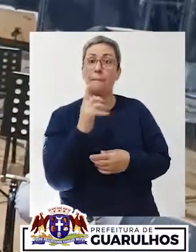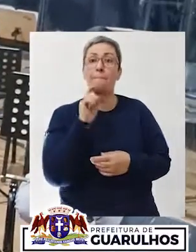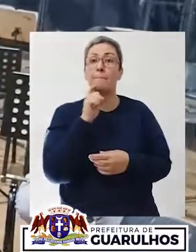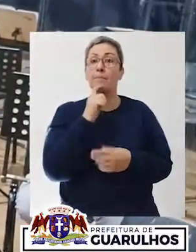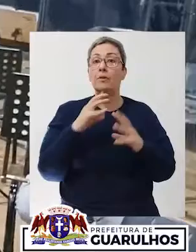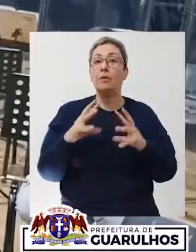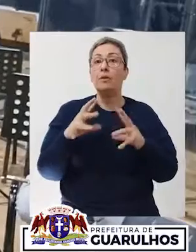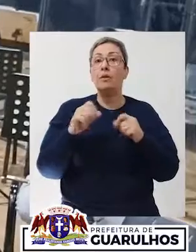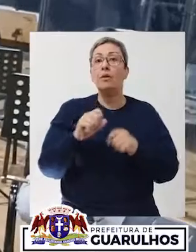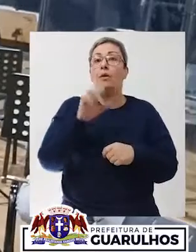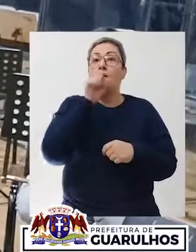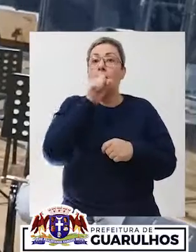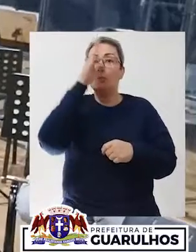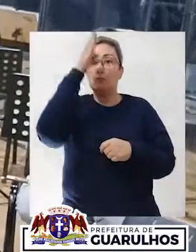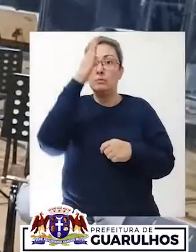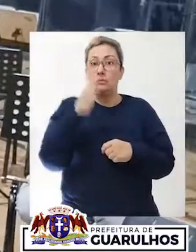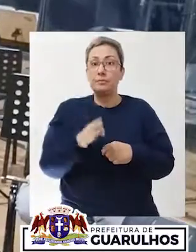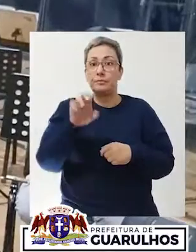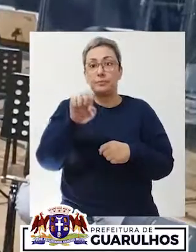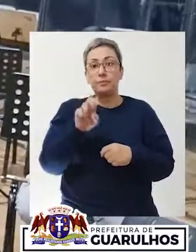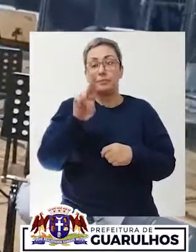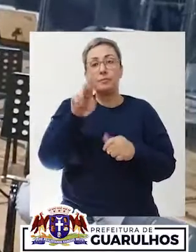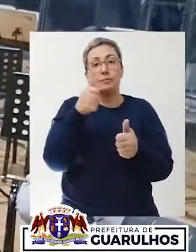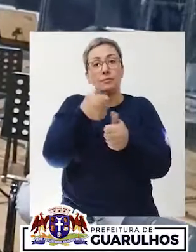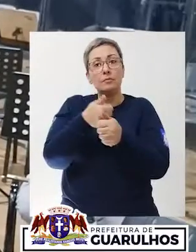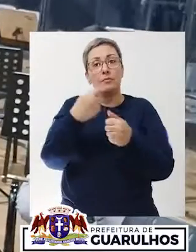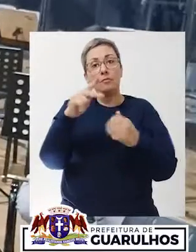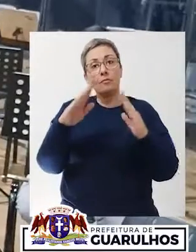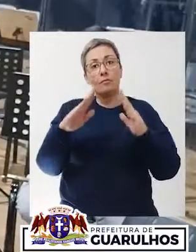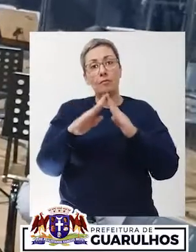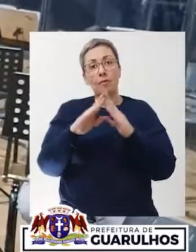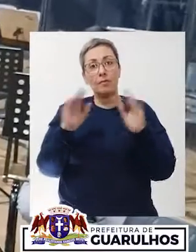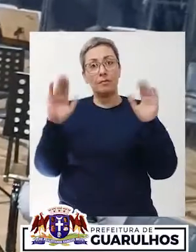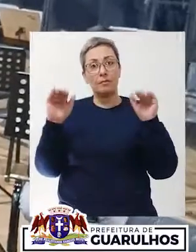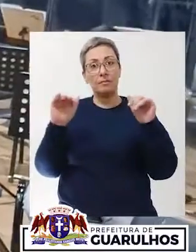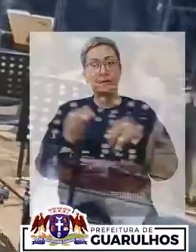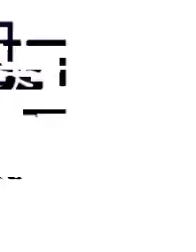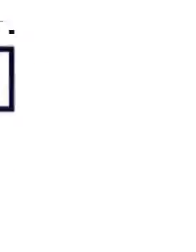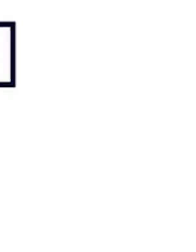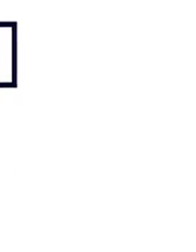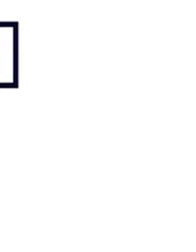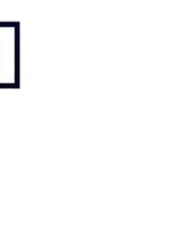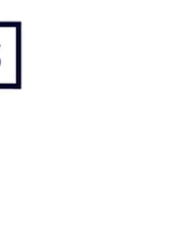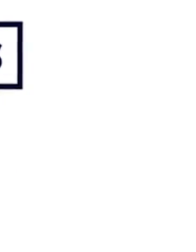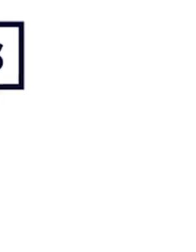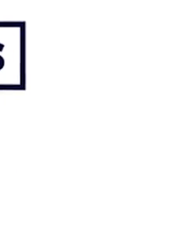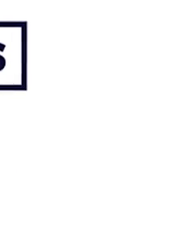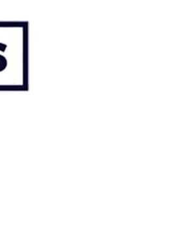4, em todos os sábados, no céu mais próximo da sua casa. Até logo!